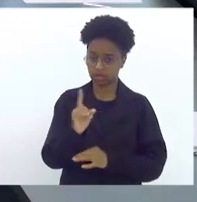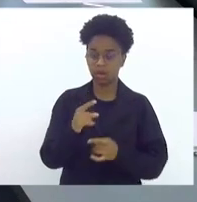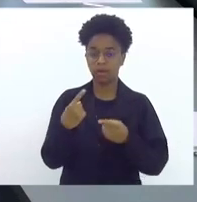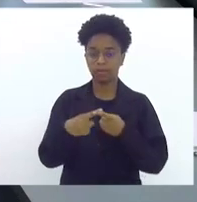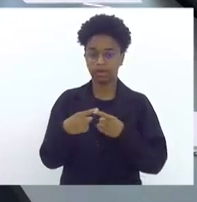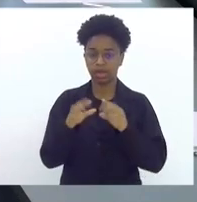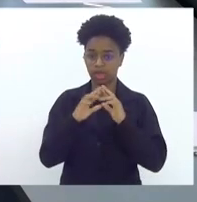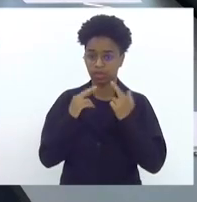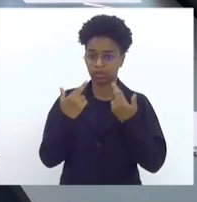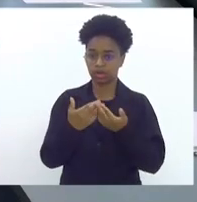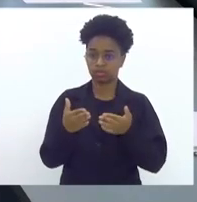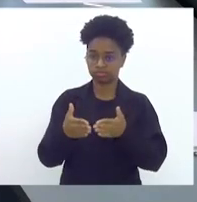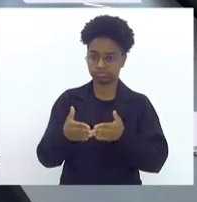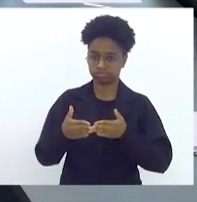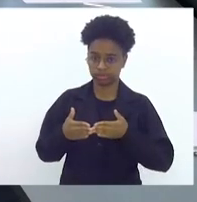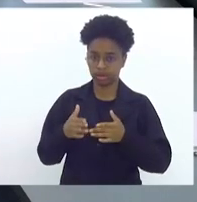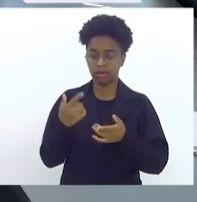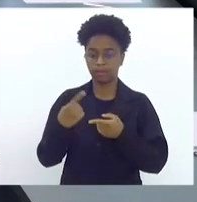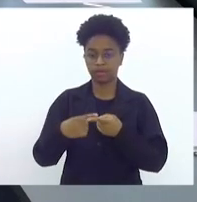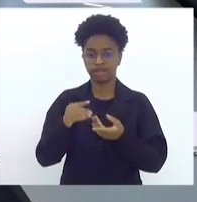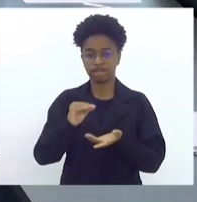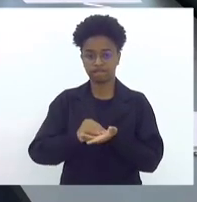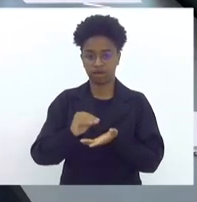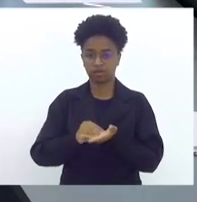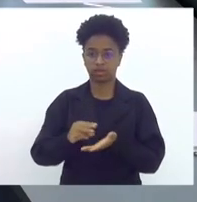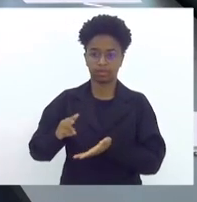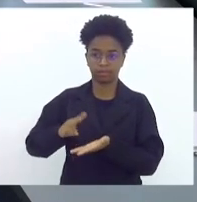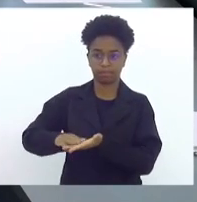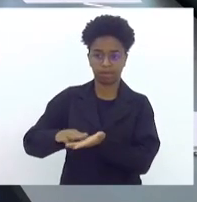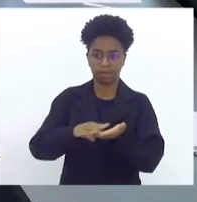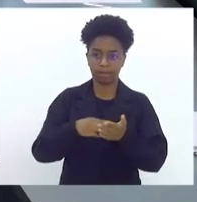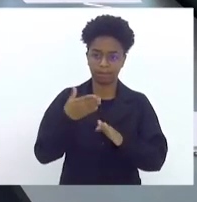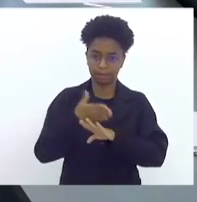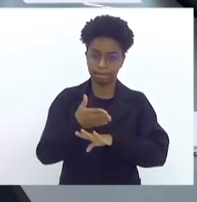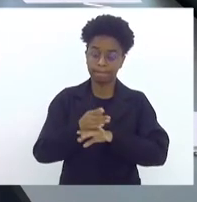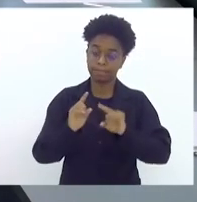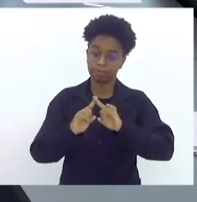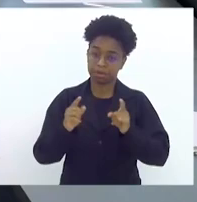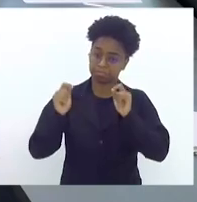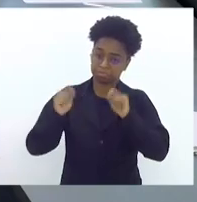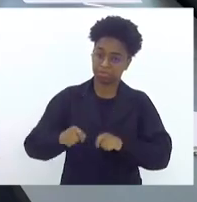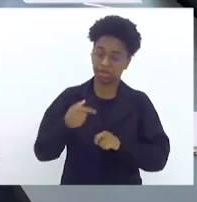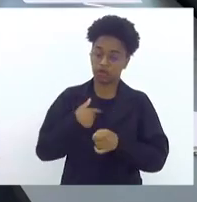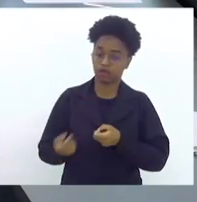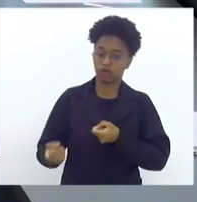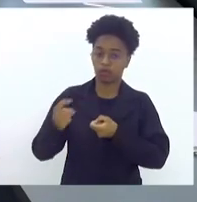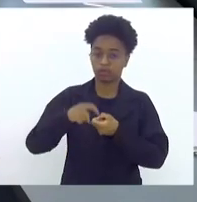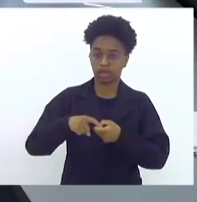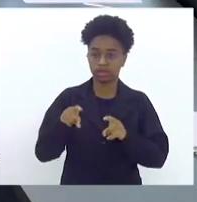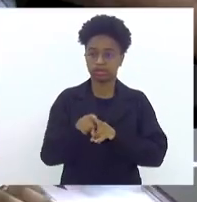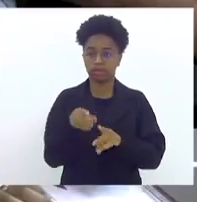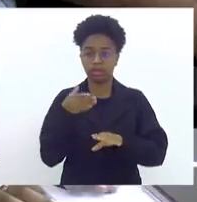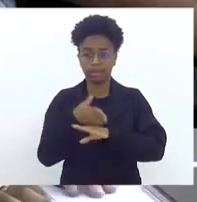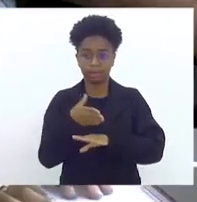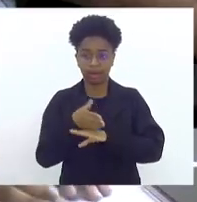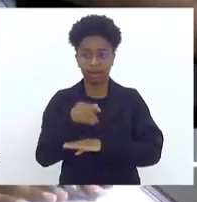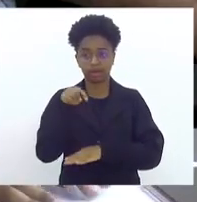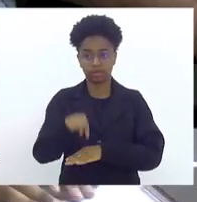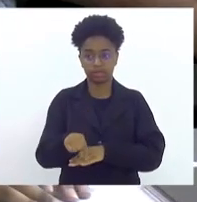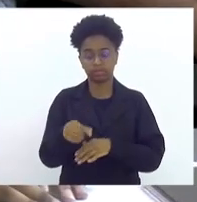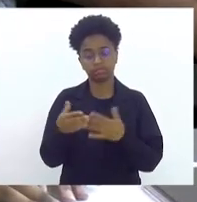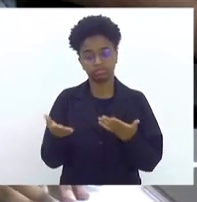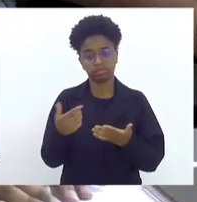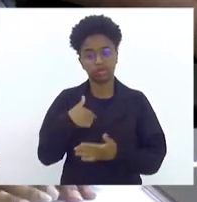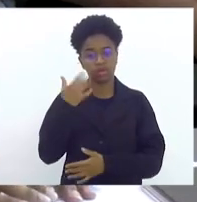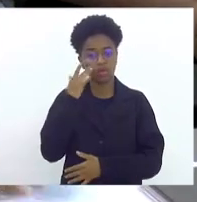reunião da CDH ela foi suspensa por falta de quórum mas isso minimamente me possibilitou voltar e participar dessa que eu acho que